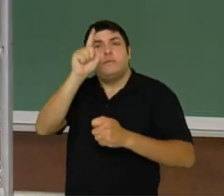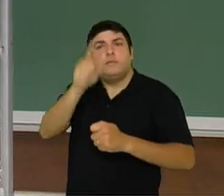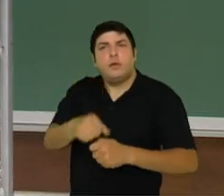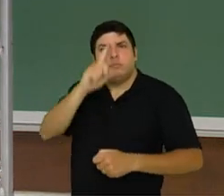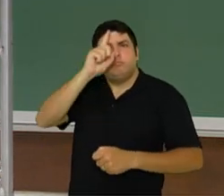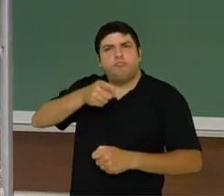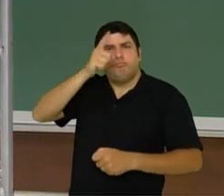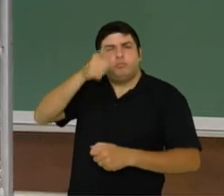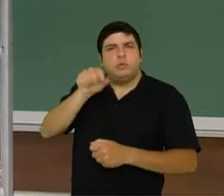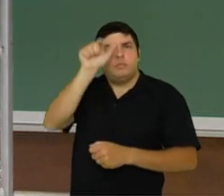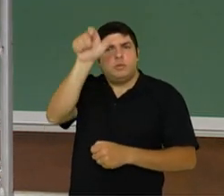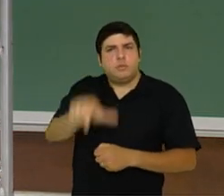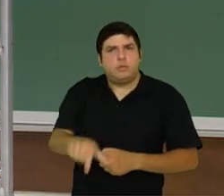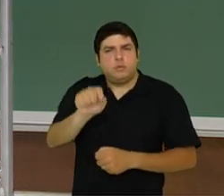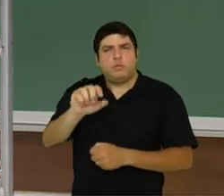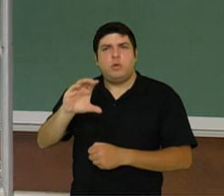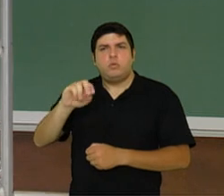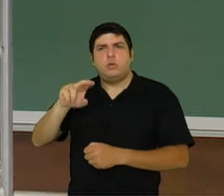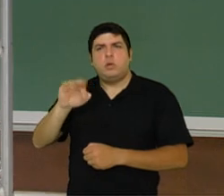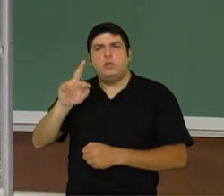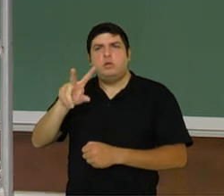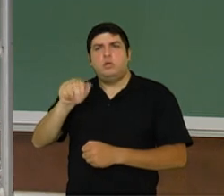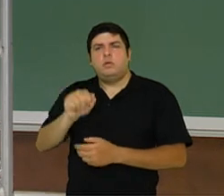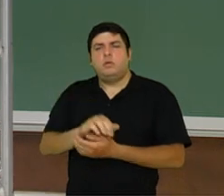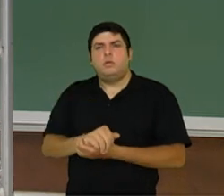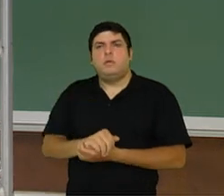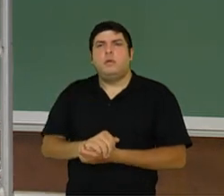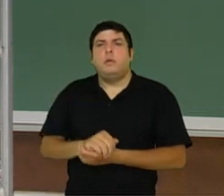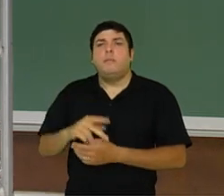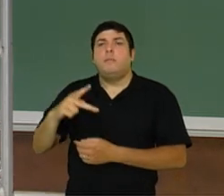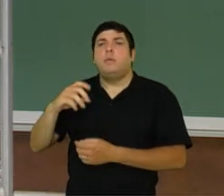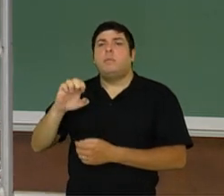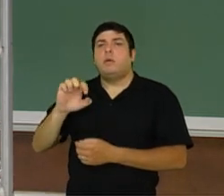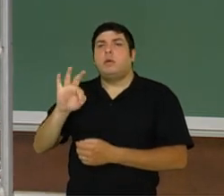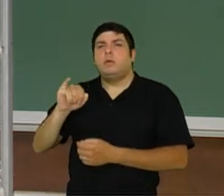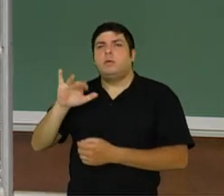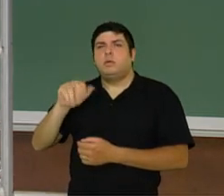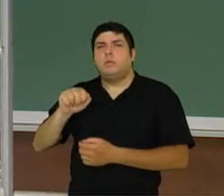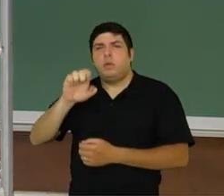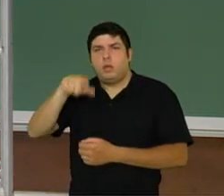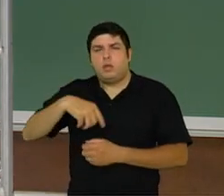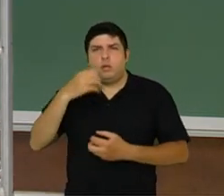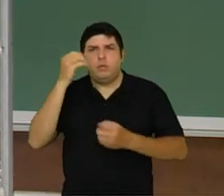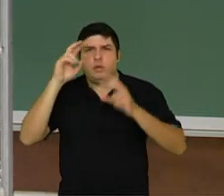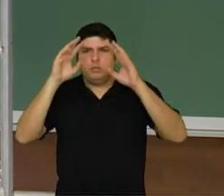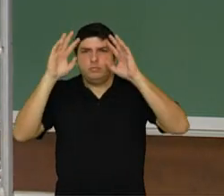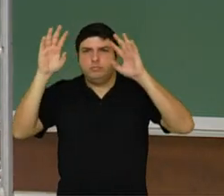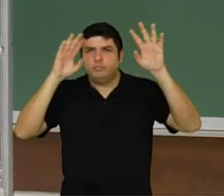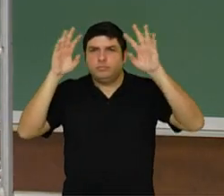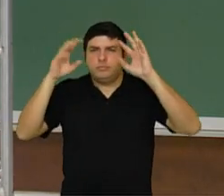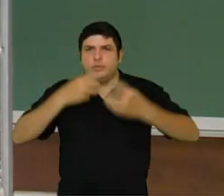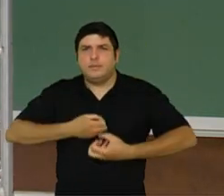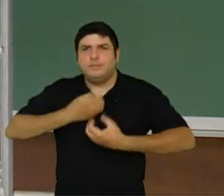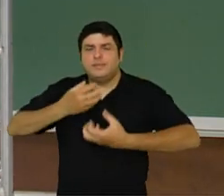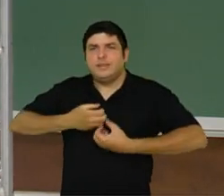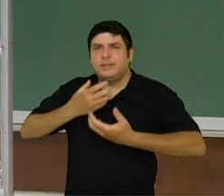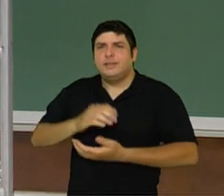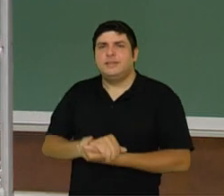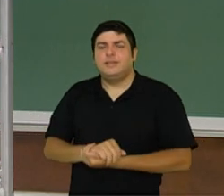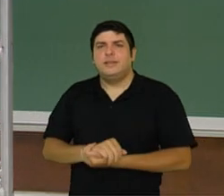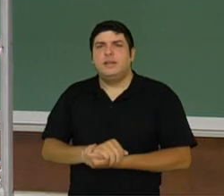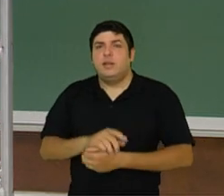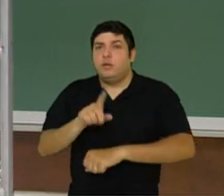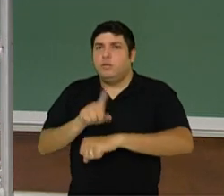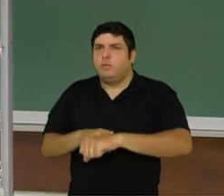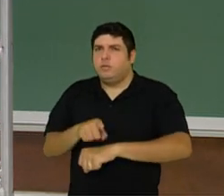para você? Função conativa, as propagandas. E função poética, quando é a criatividade artística. Eu vou dar um tempinho um pouquinho maior para